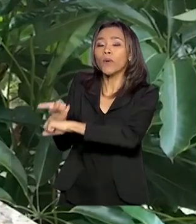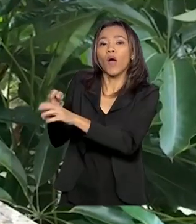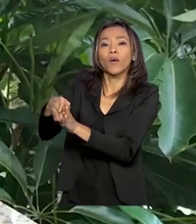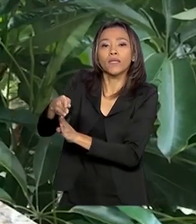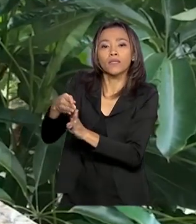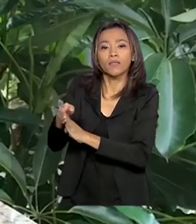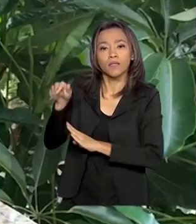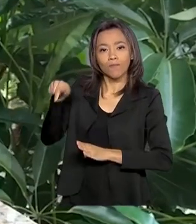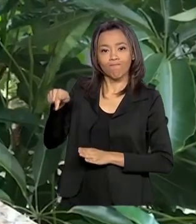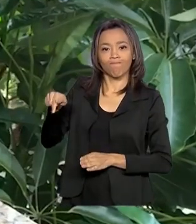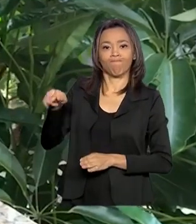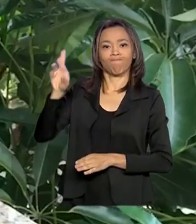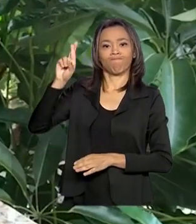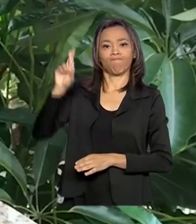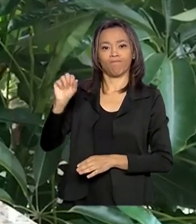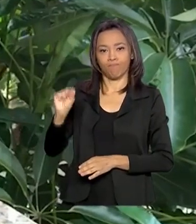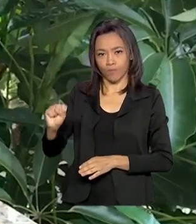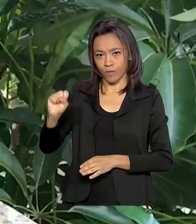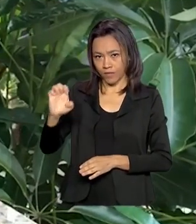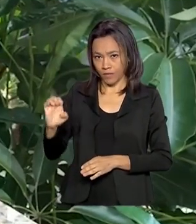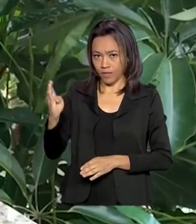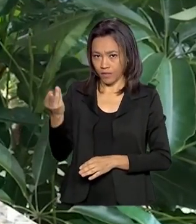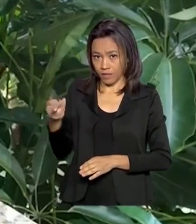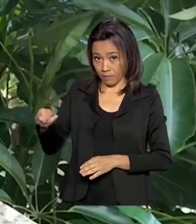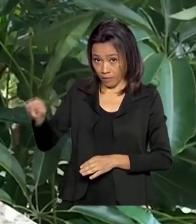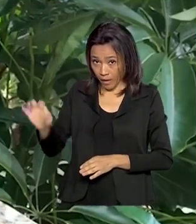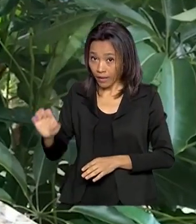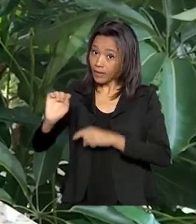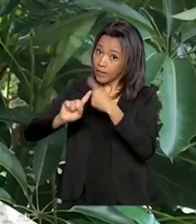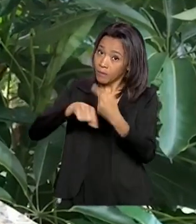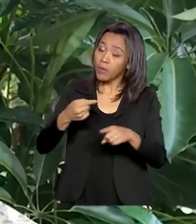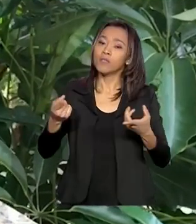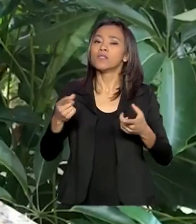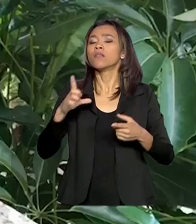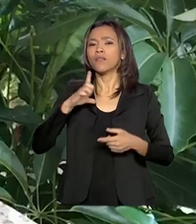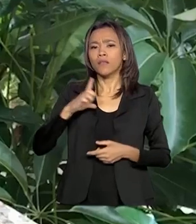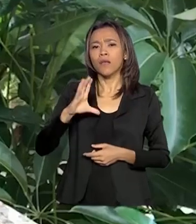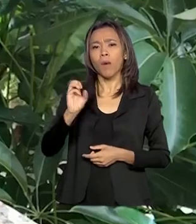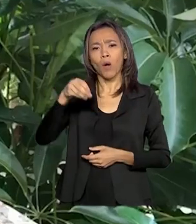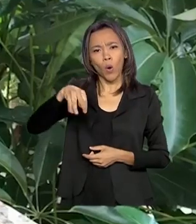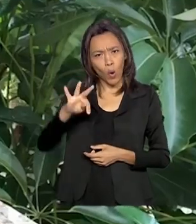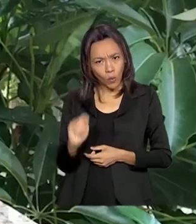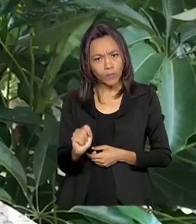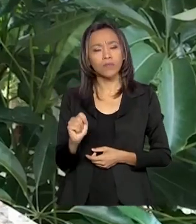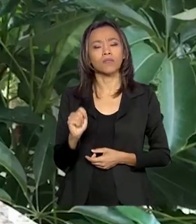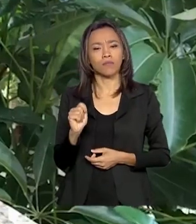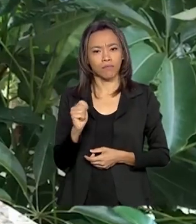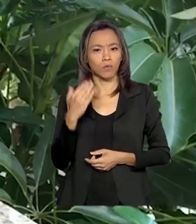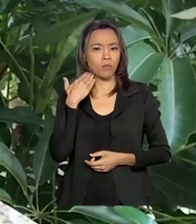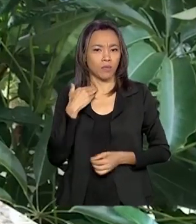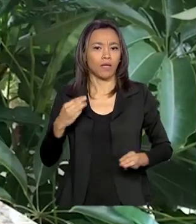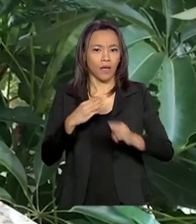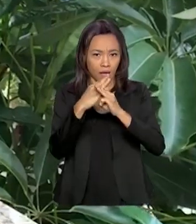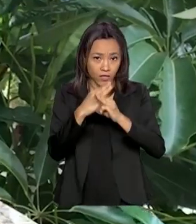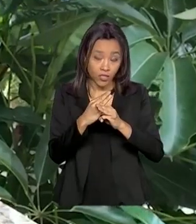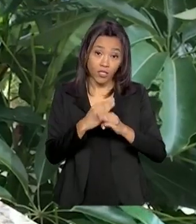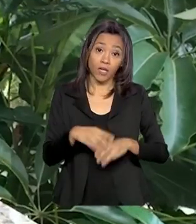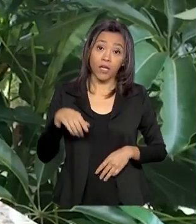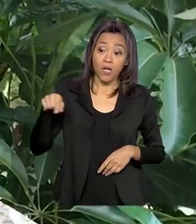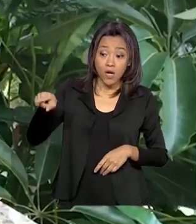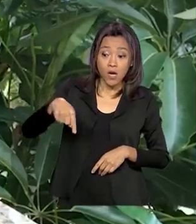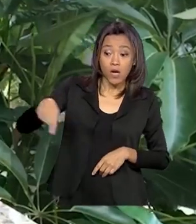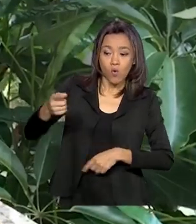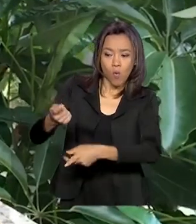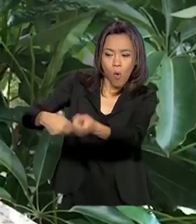Depois, deve ter uma conta na Caixa Econômica, que pode ser obtida online. Os empreendimentos precisam ter